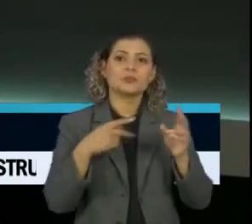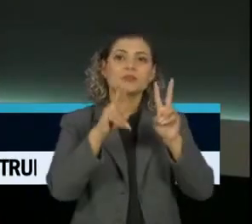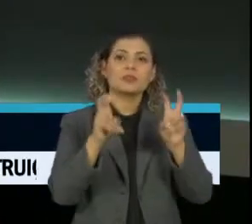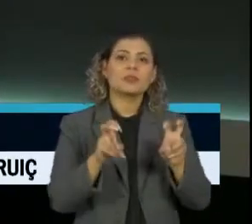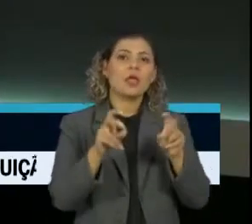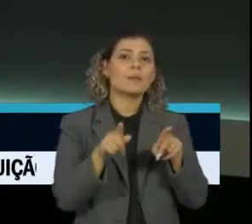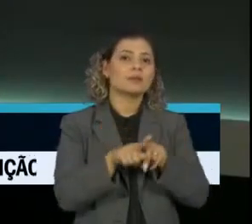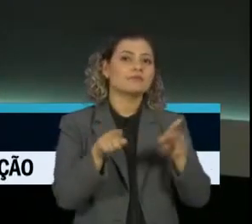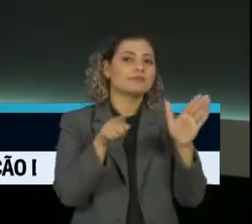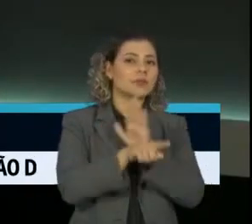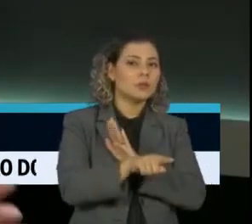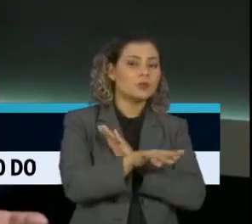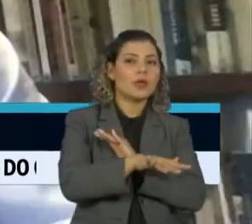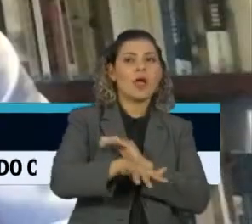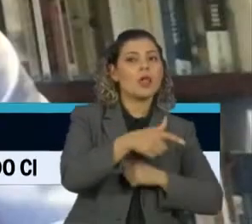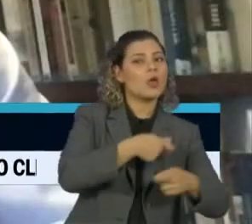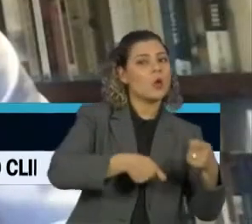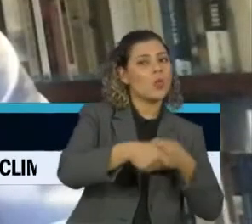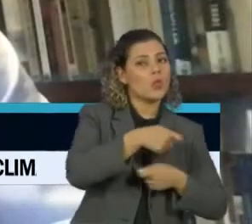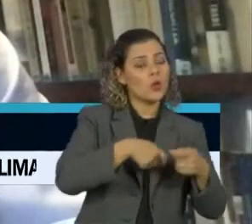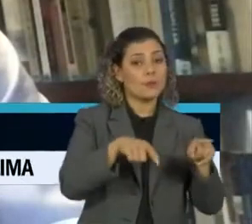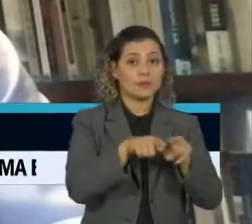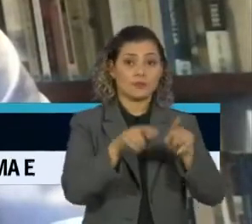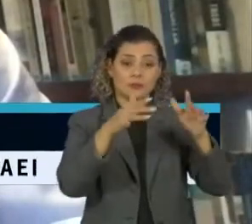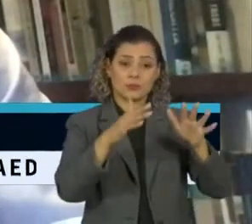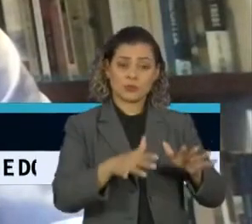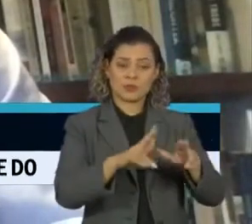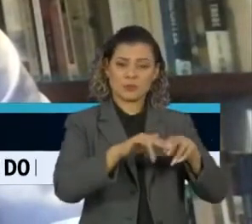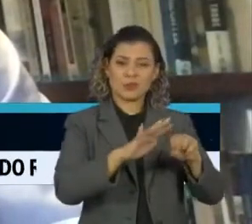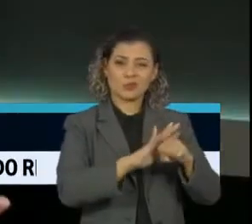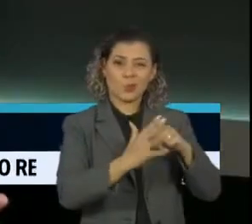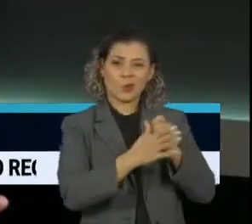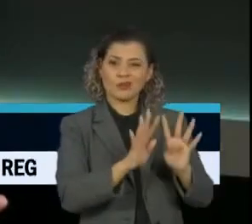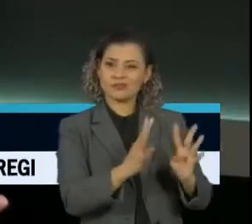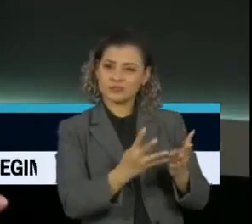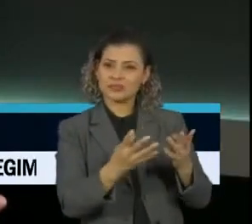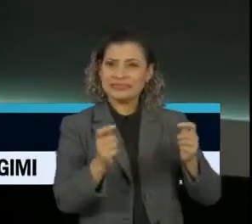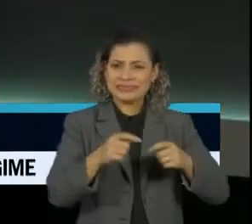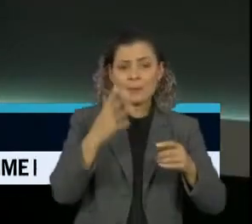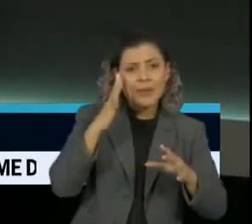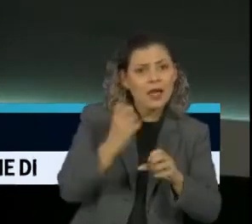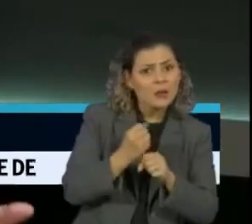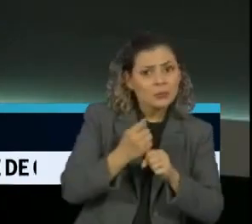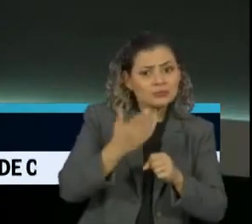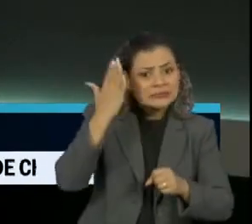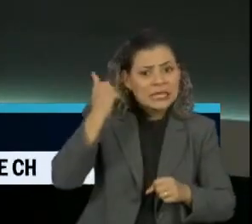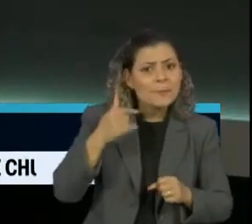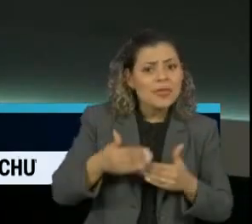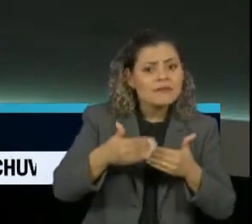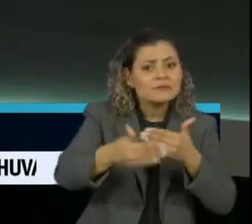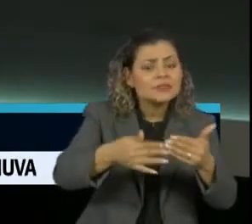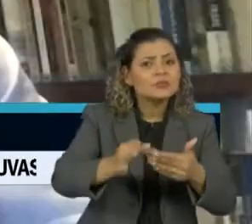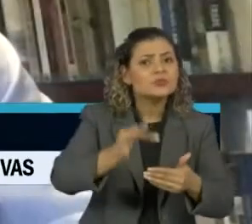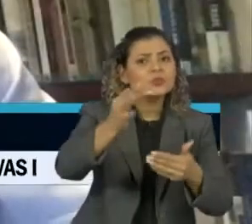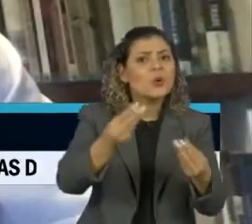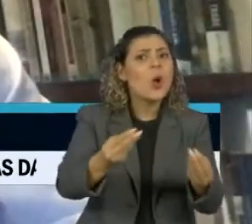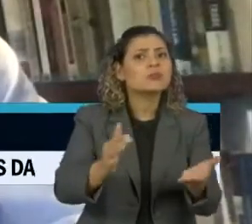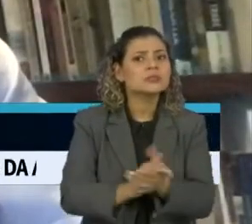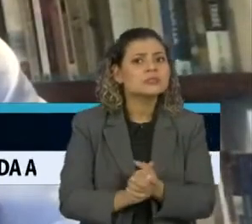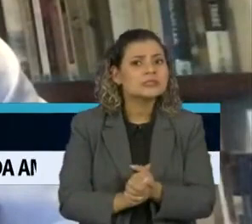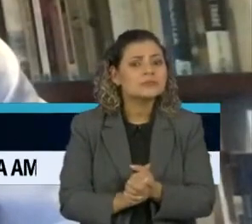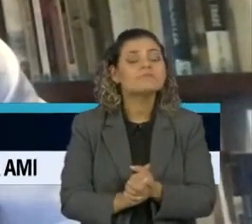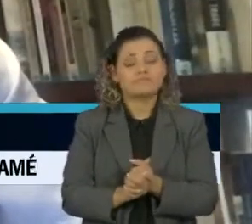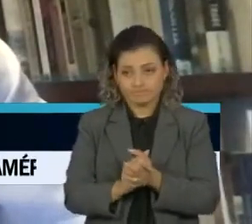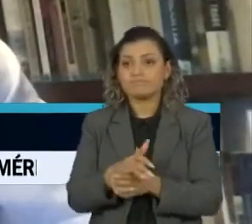pouquinho também do cenário econômico em meio à pandemia, já é possível fazermos um balanço dessa crise? O